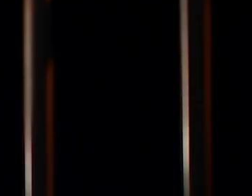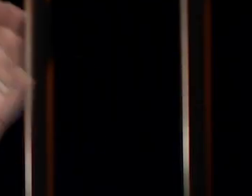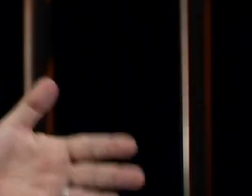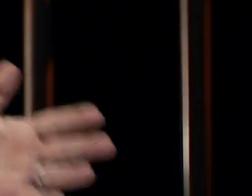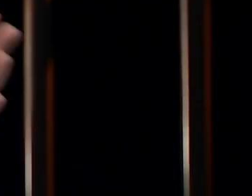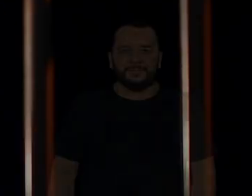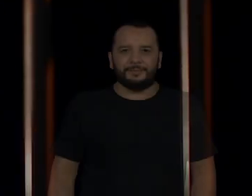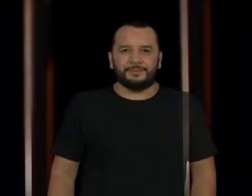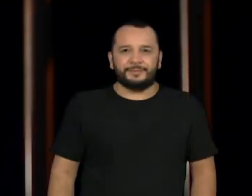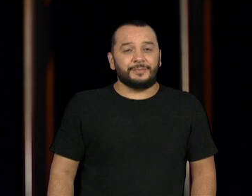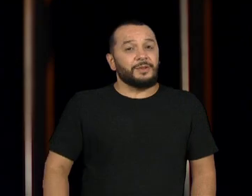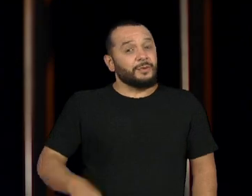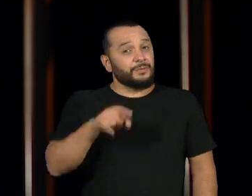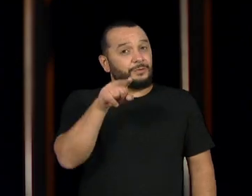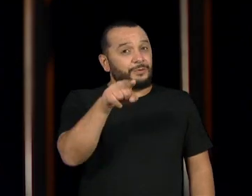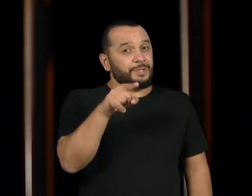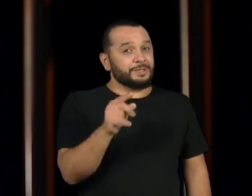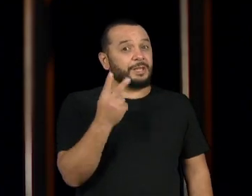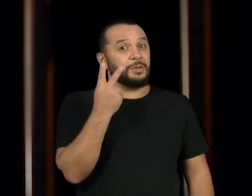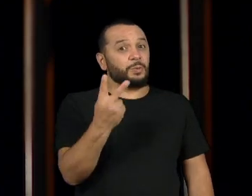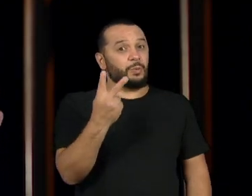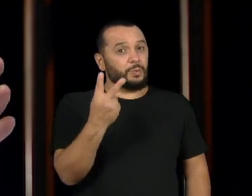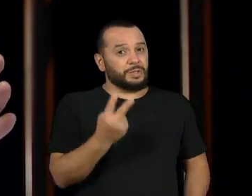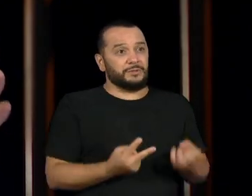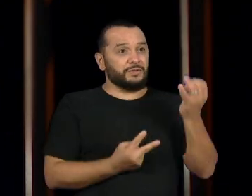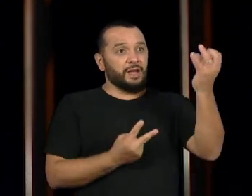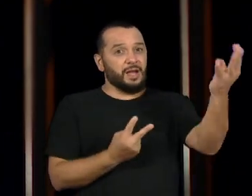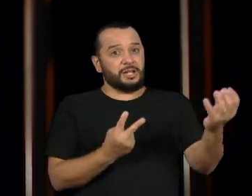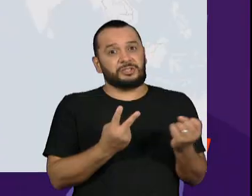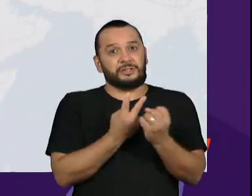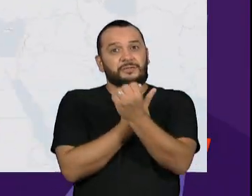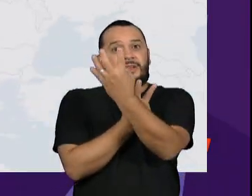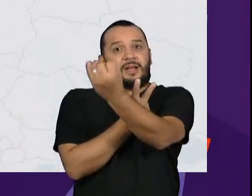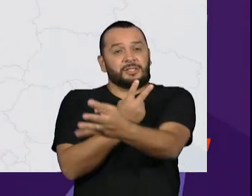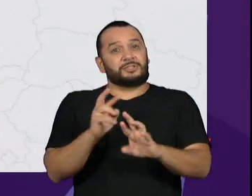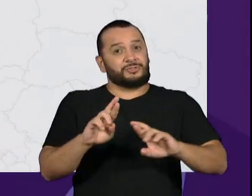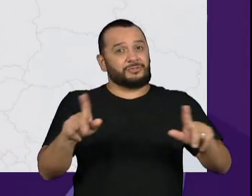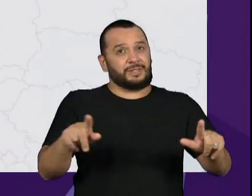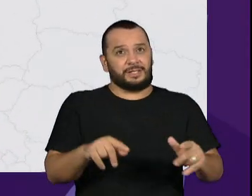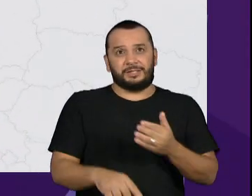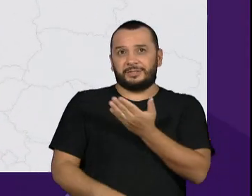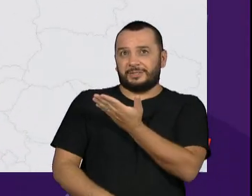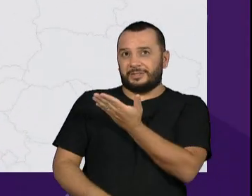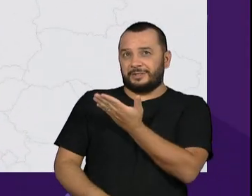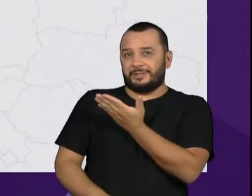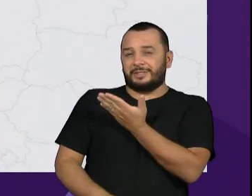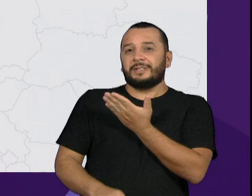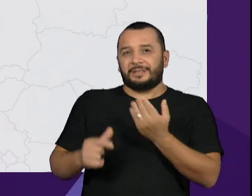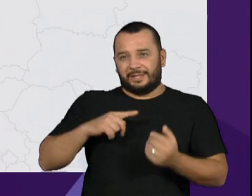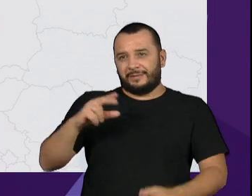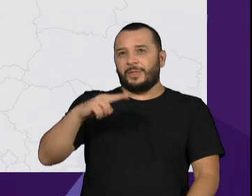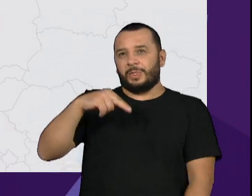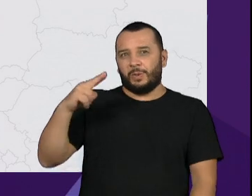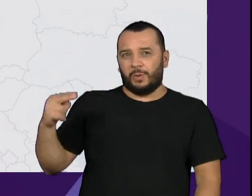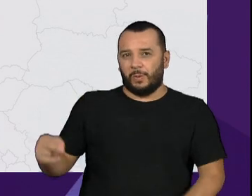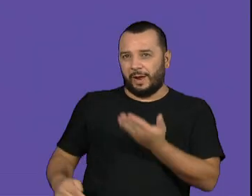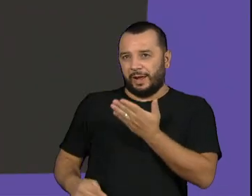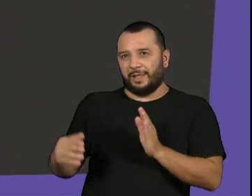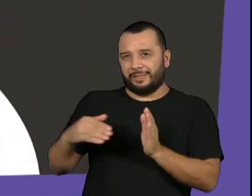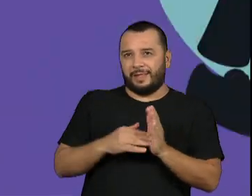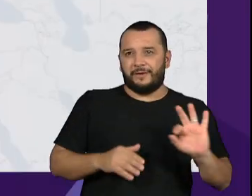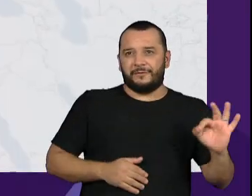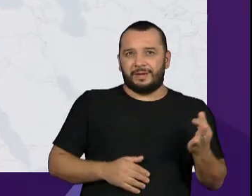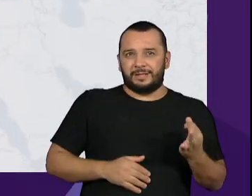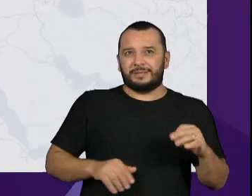Você fez duas viagens, né, bem diferentes. Uma atravessando o Mar do Norte e outra